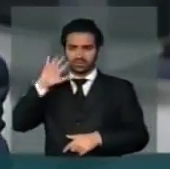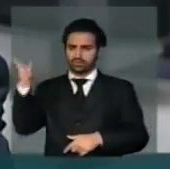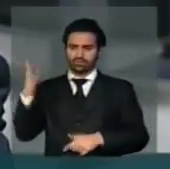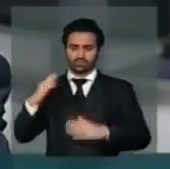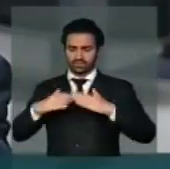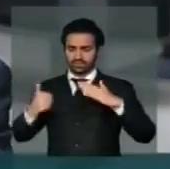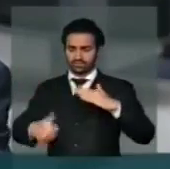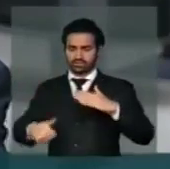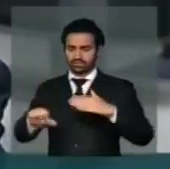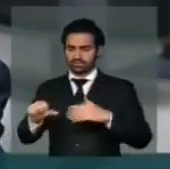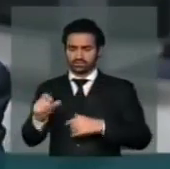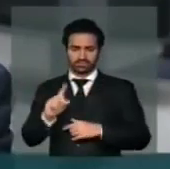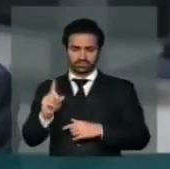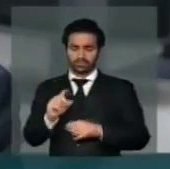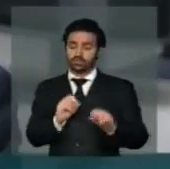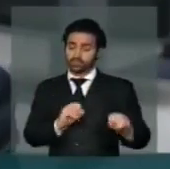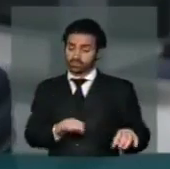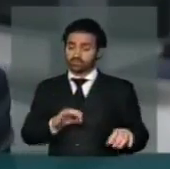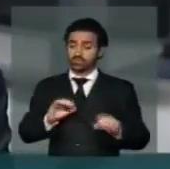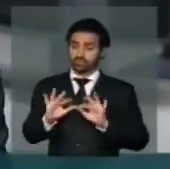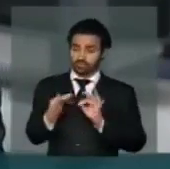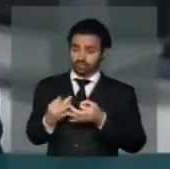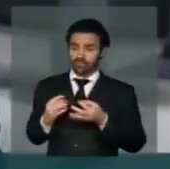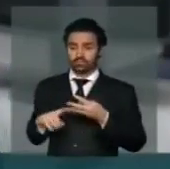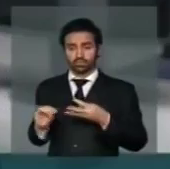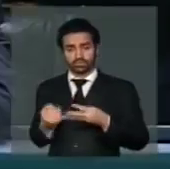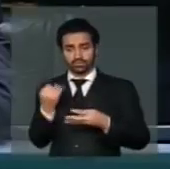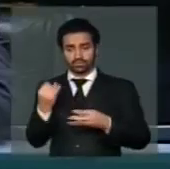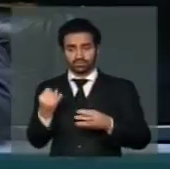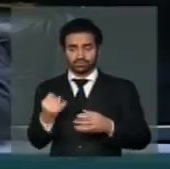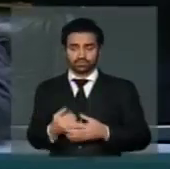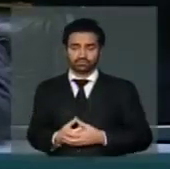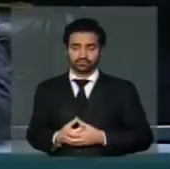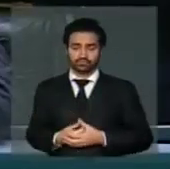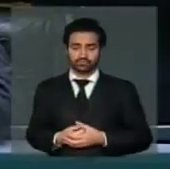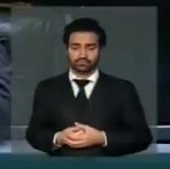Educação, família, oportunidades. Conceda a palavra.